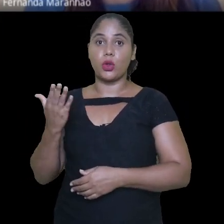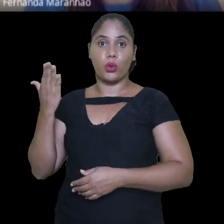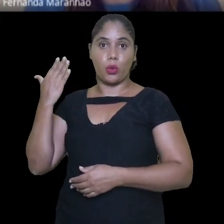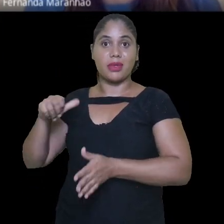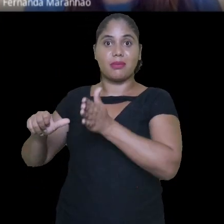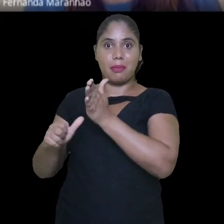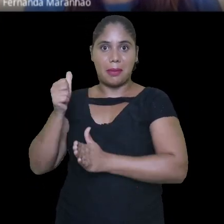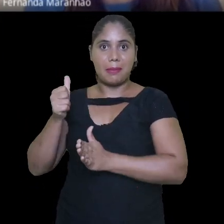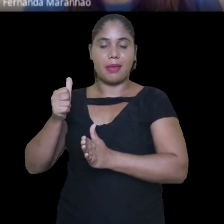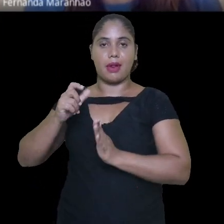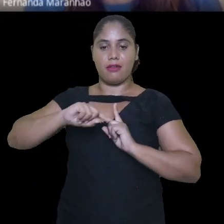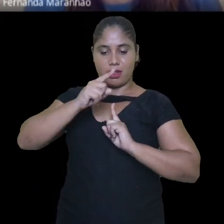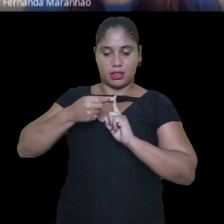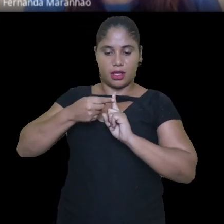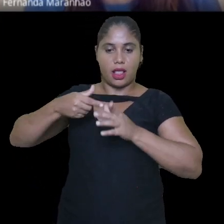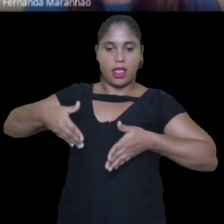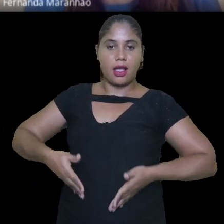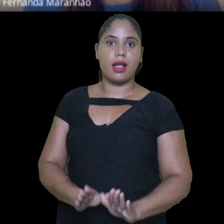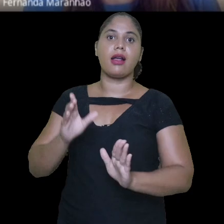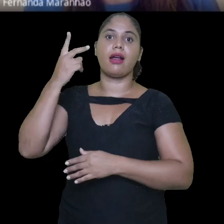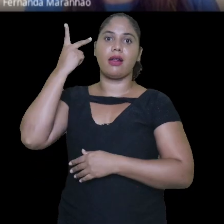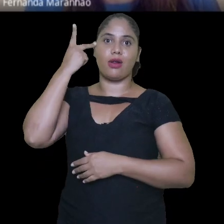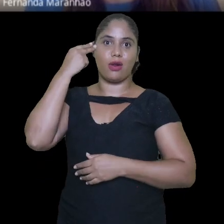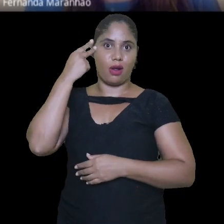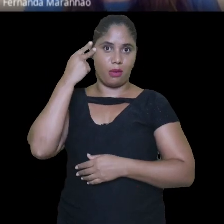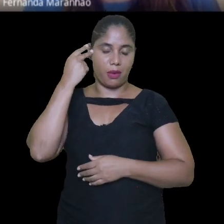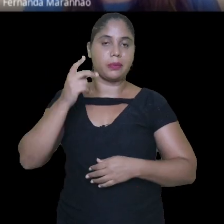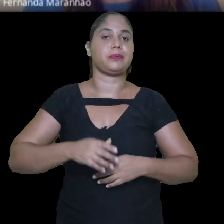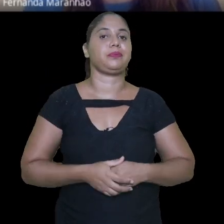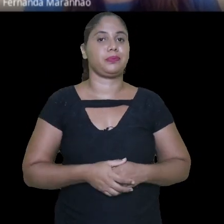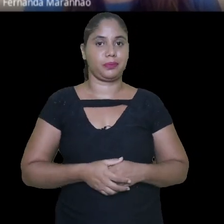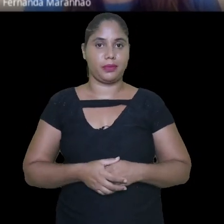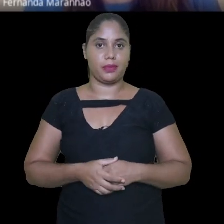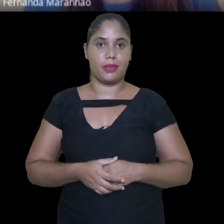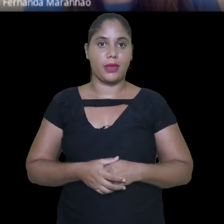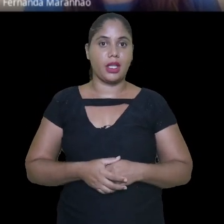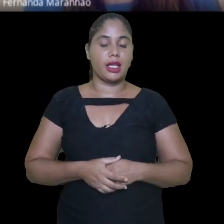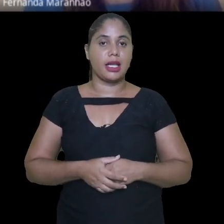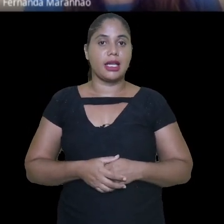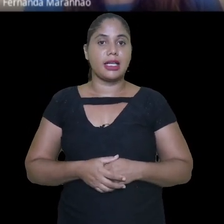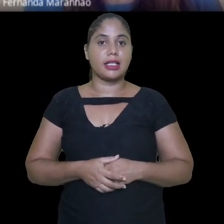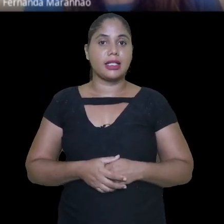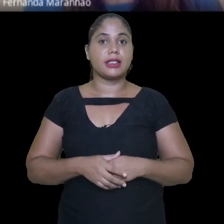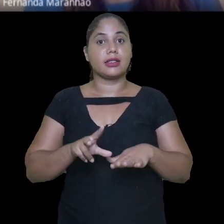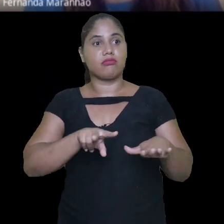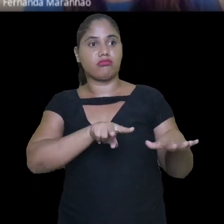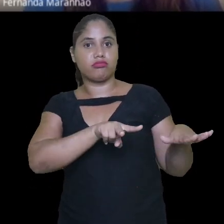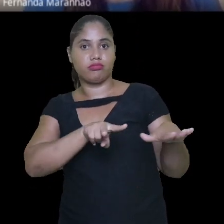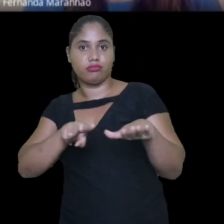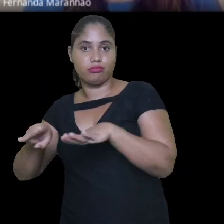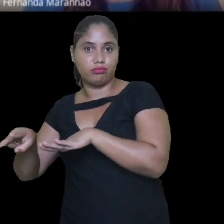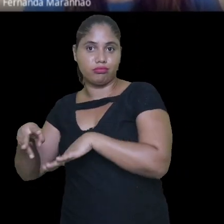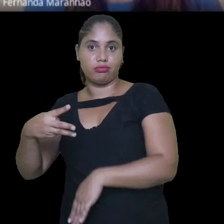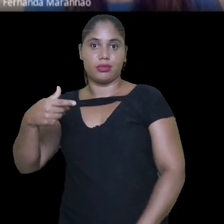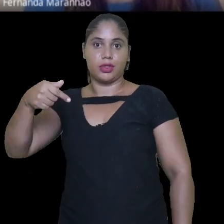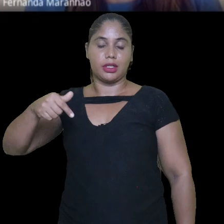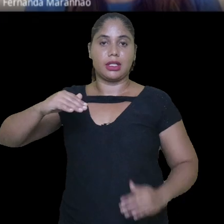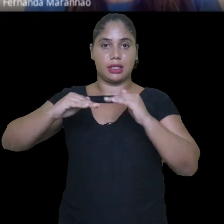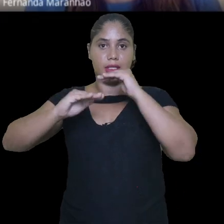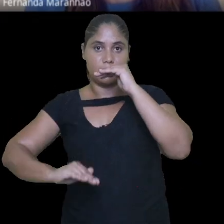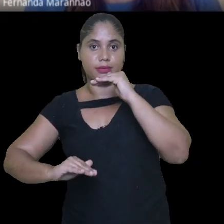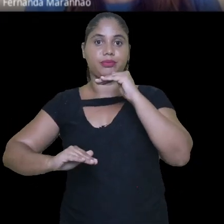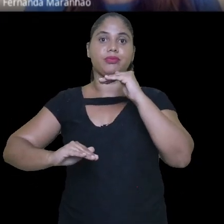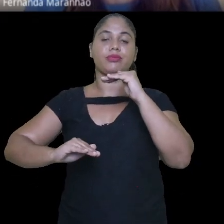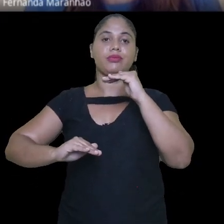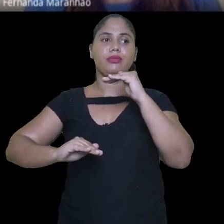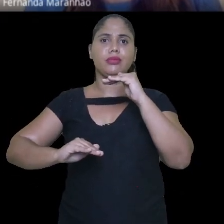37 semanas aumentou o risco relativo para um novo evento de prematuridade. E mais precoce tenha sido esse